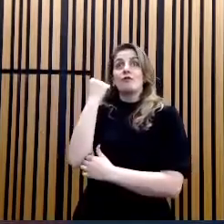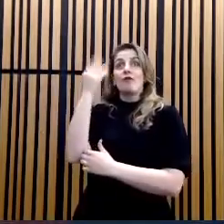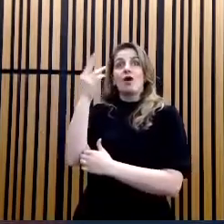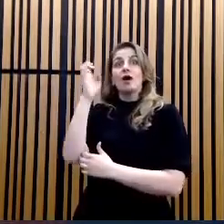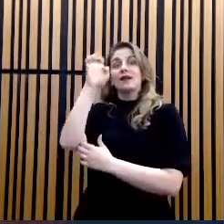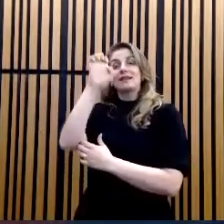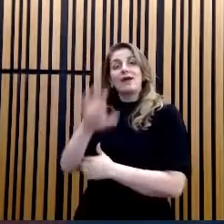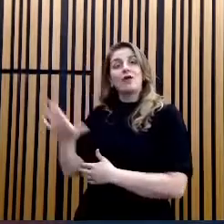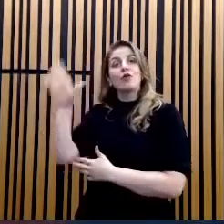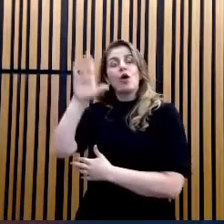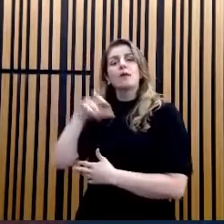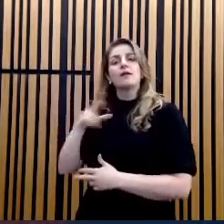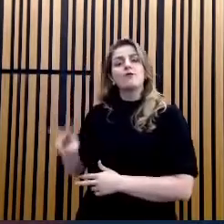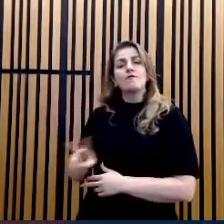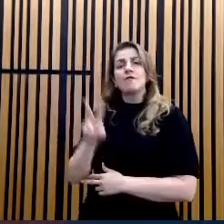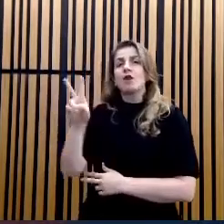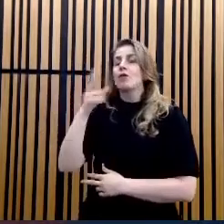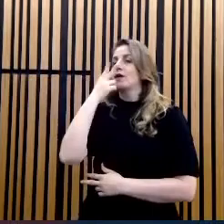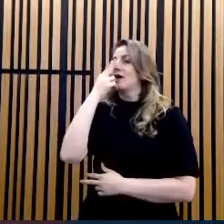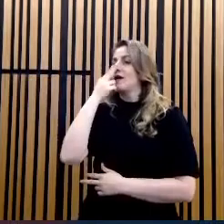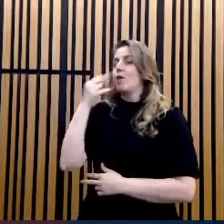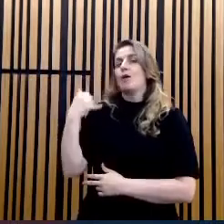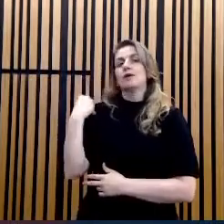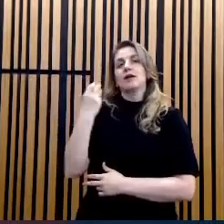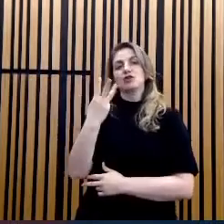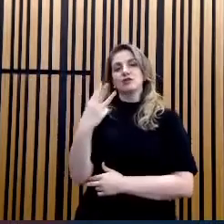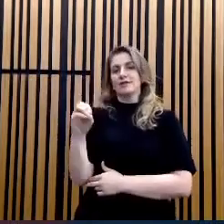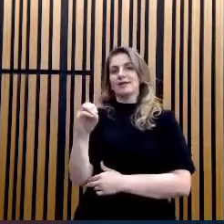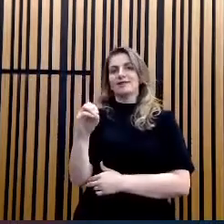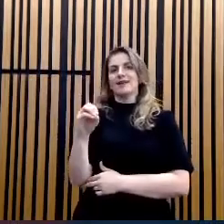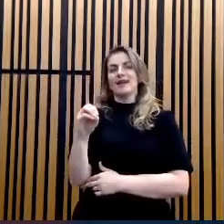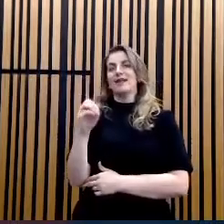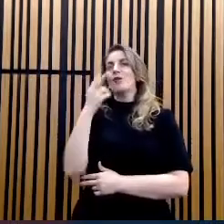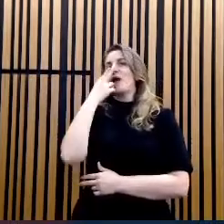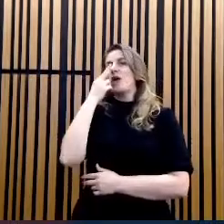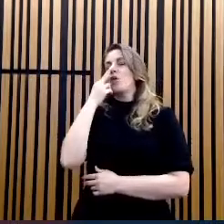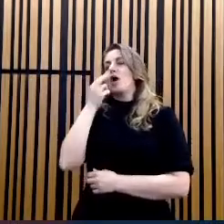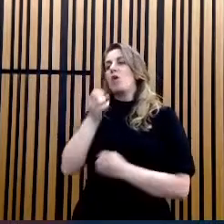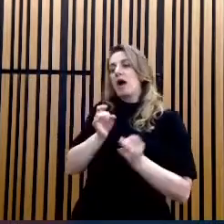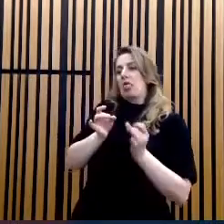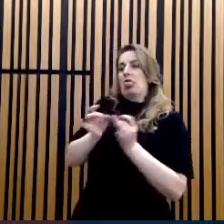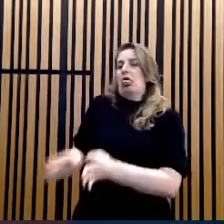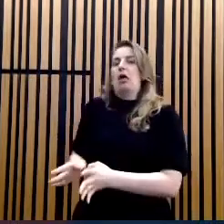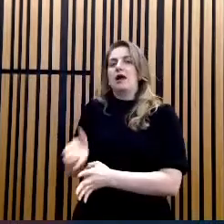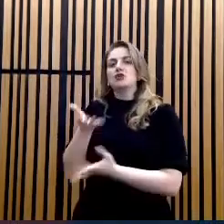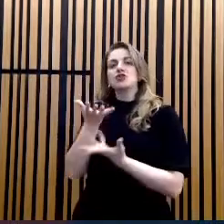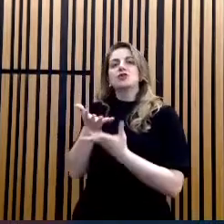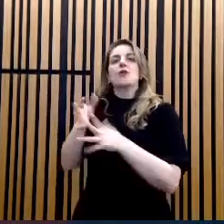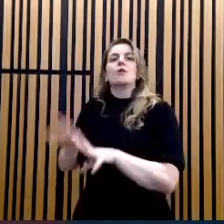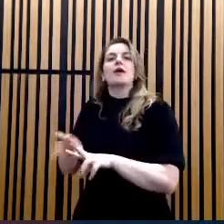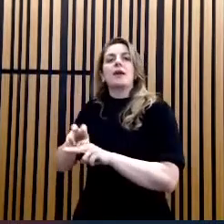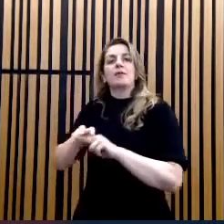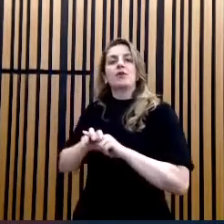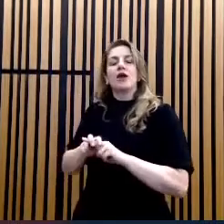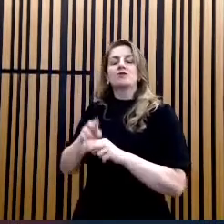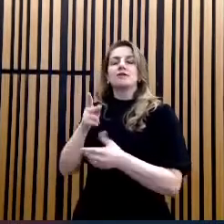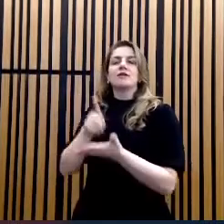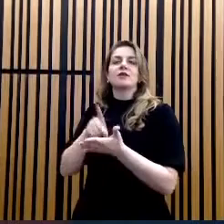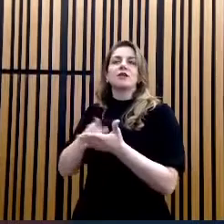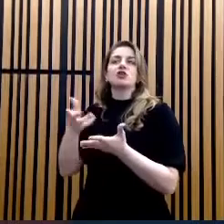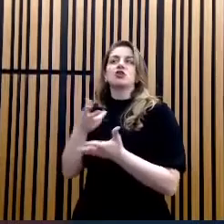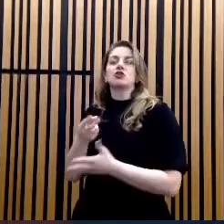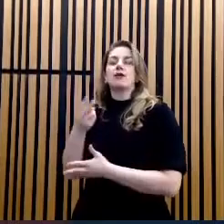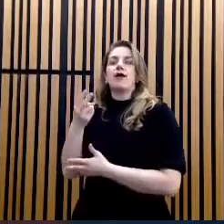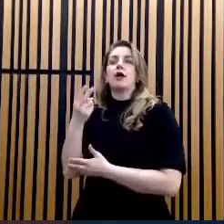o mesmo valor que um de 30. Ele não é expulso, não é expelido do mercado de trabalho para contratar dois de 30